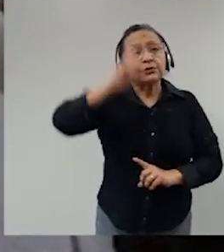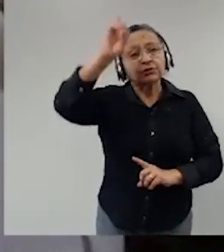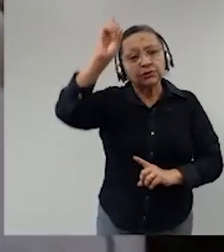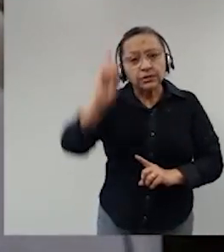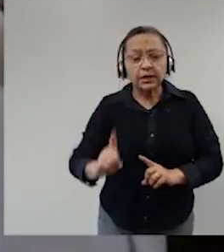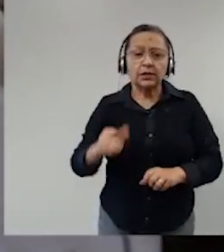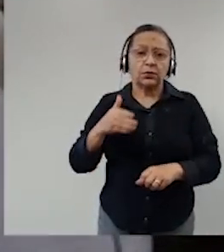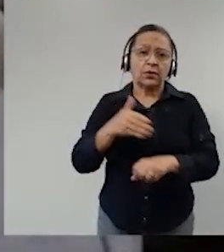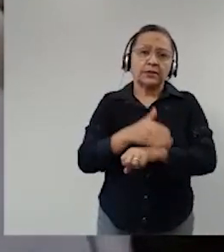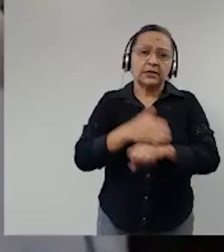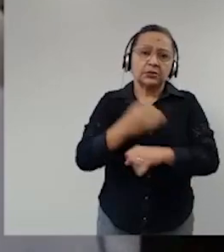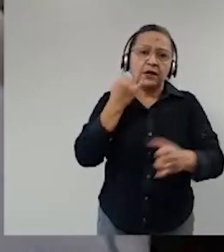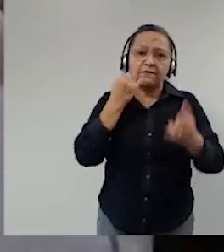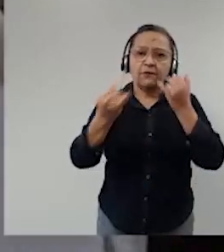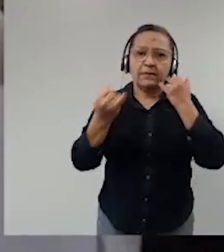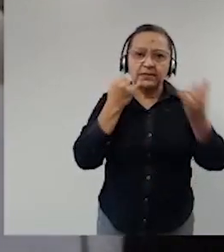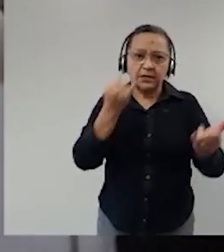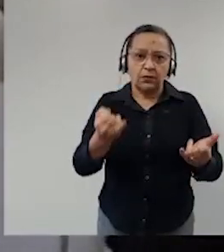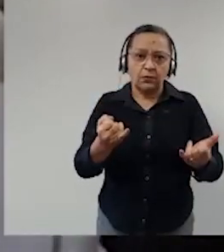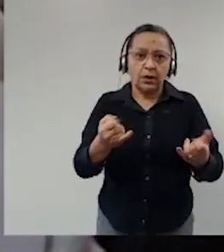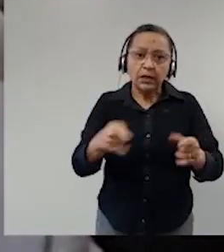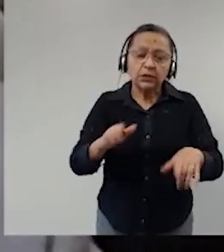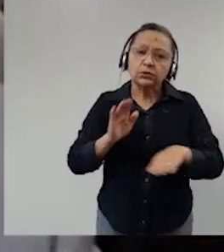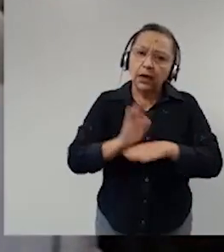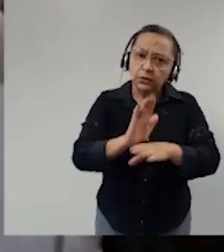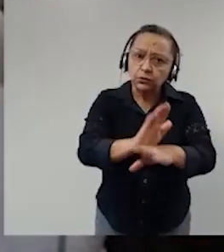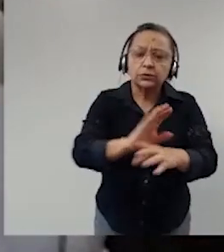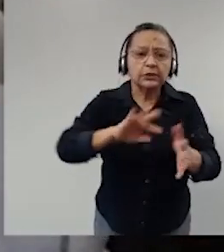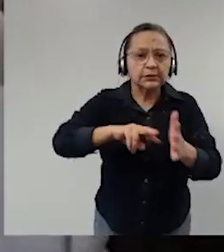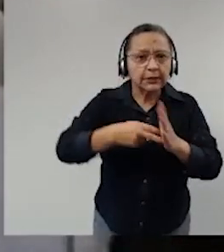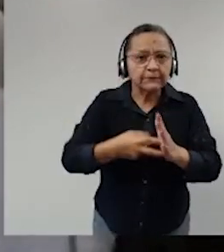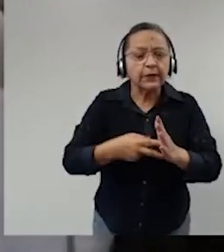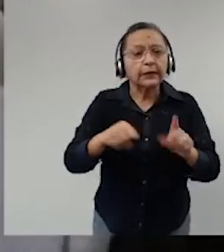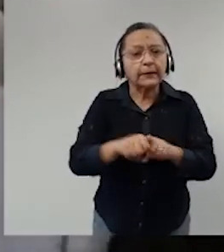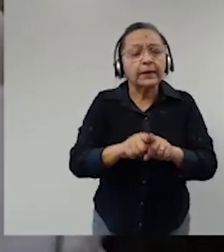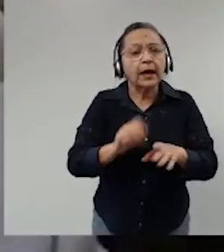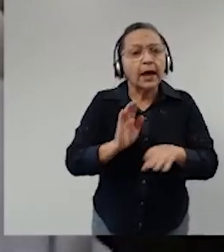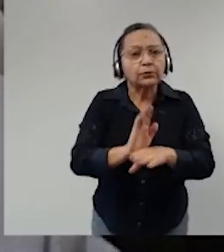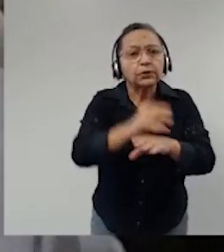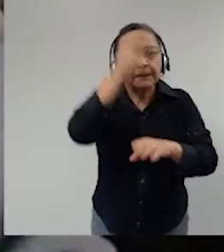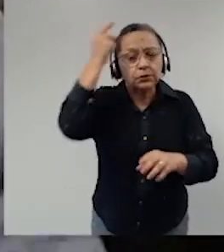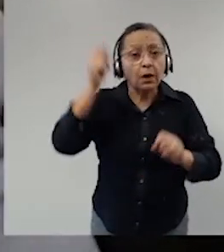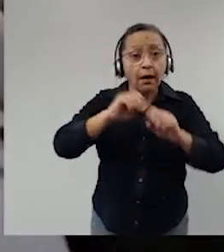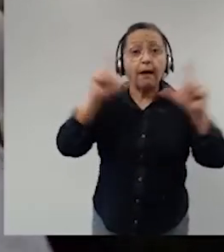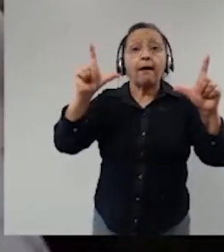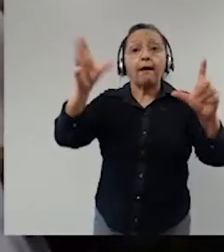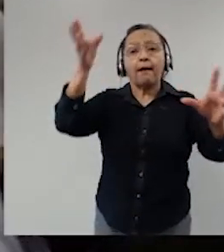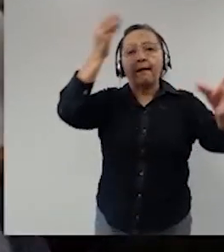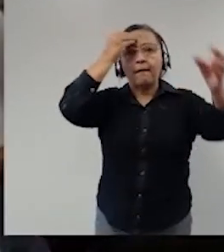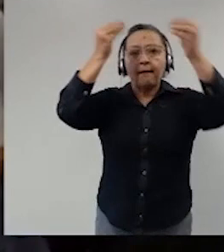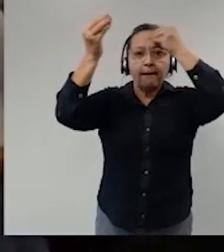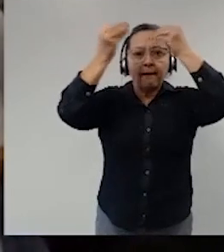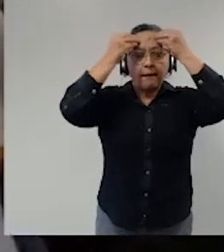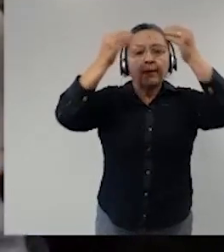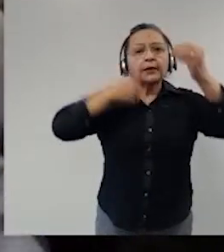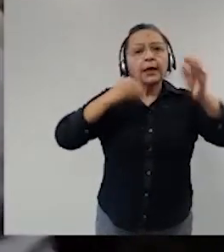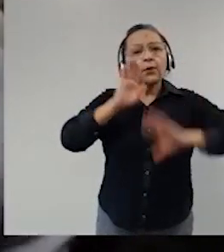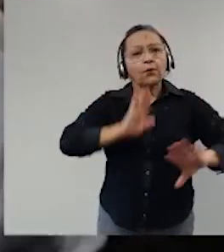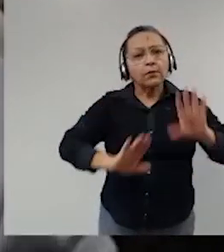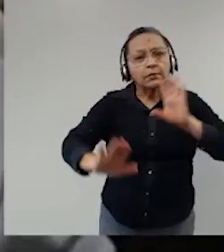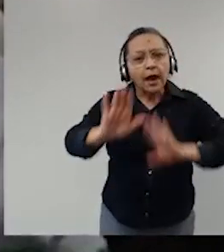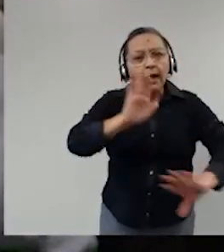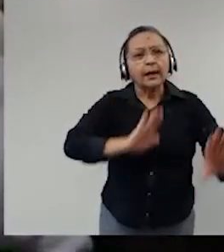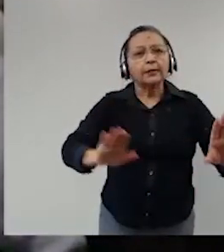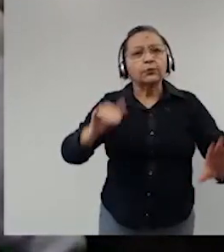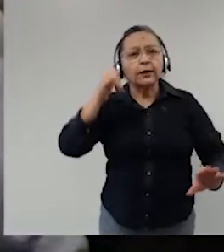a imunidade contra esse mal moderno, né? Eu vejo com muita preocupação,